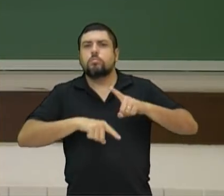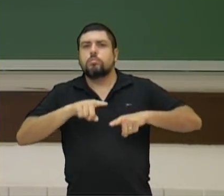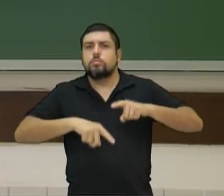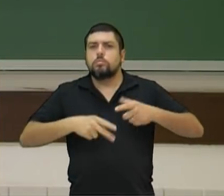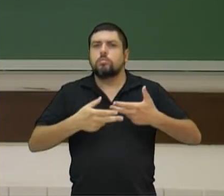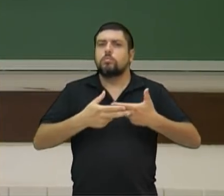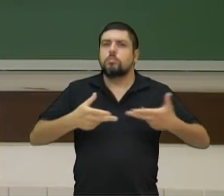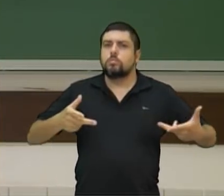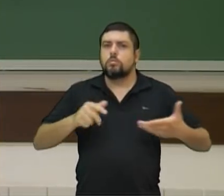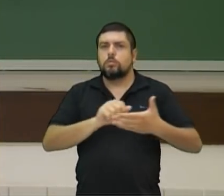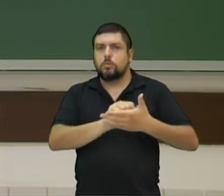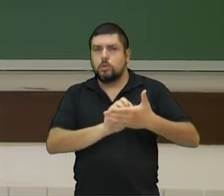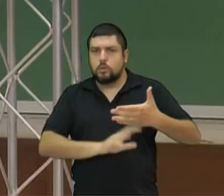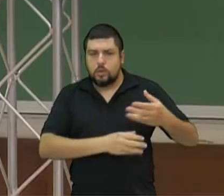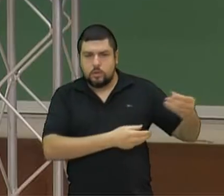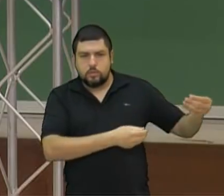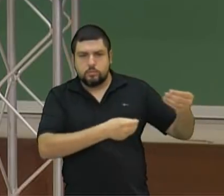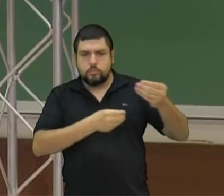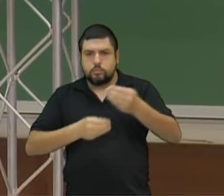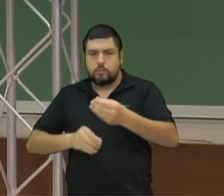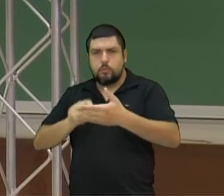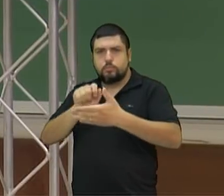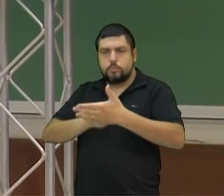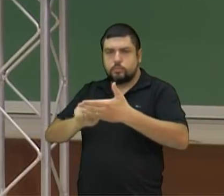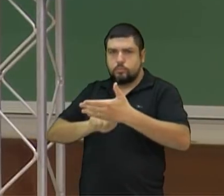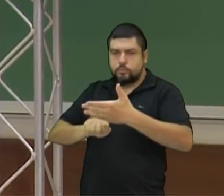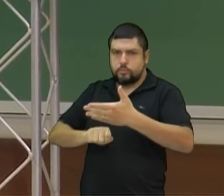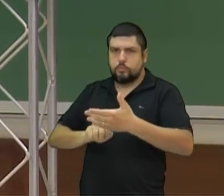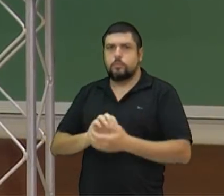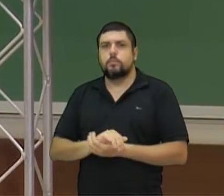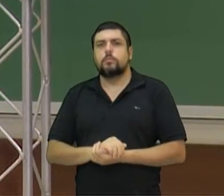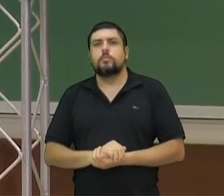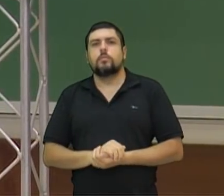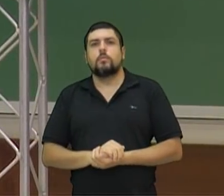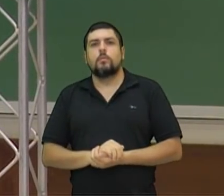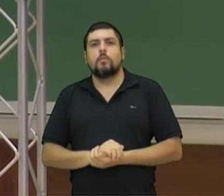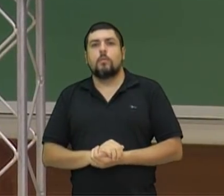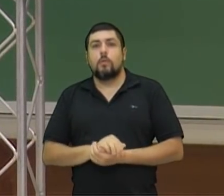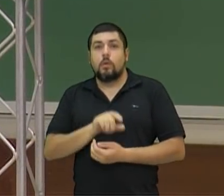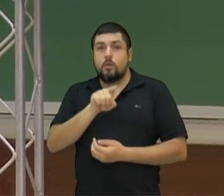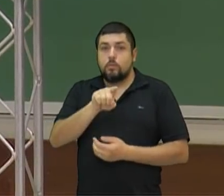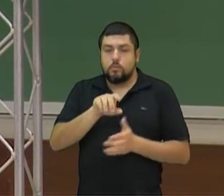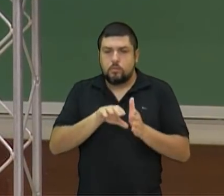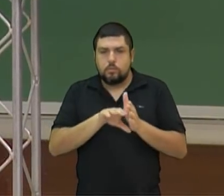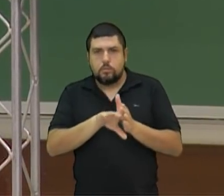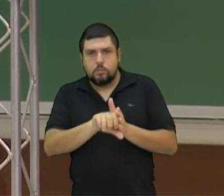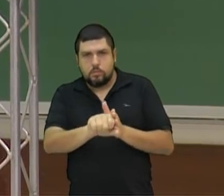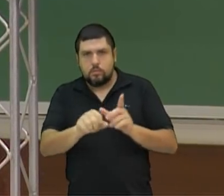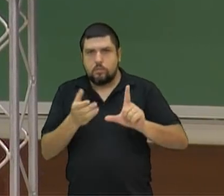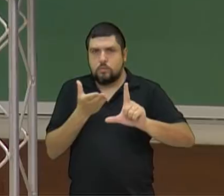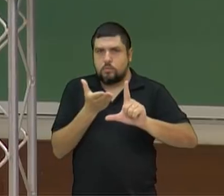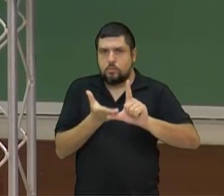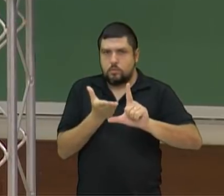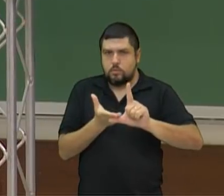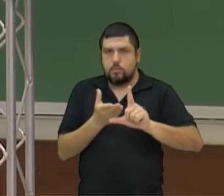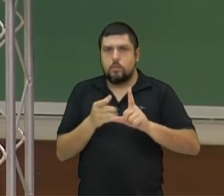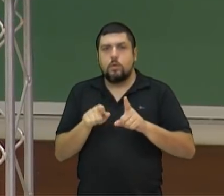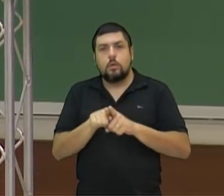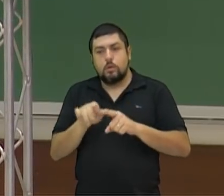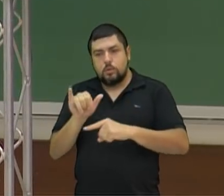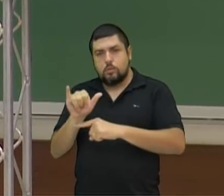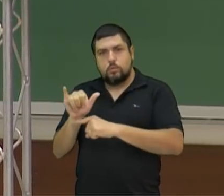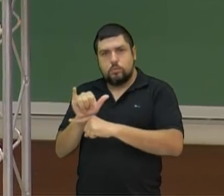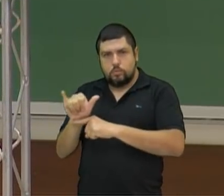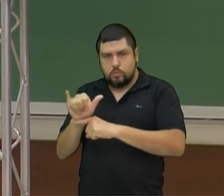as atividades em casa. Já você que está acompanhando pelo Classroom e tem acesso ao YouTube e às atividades online, você